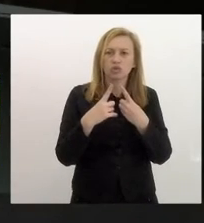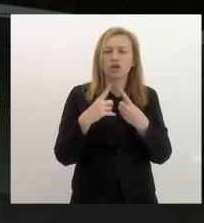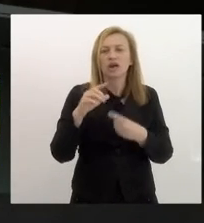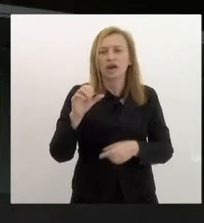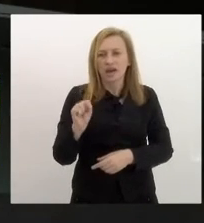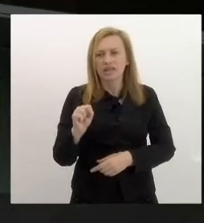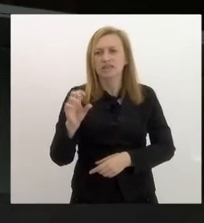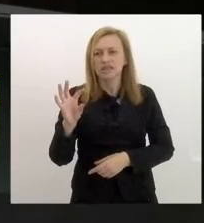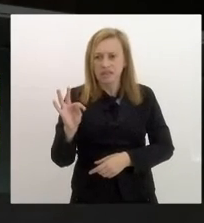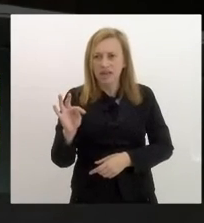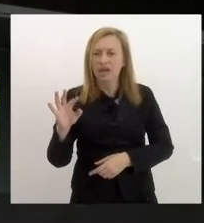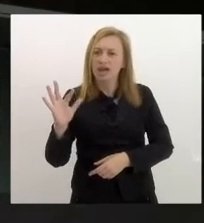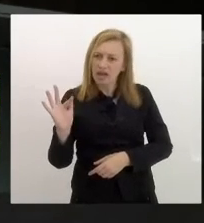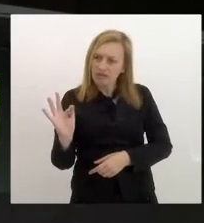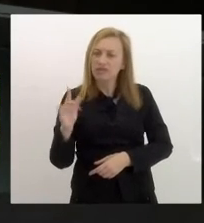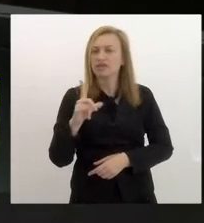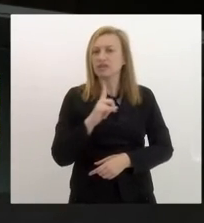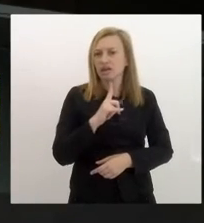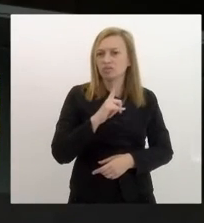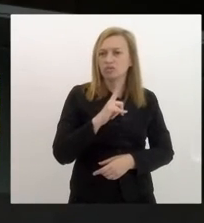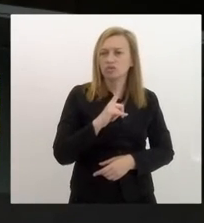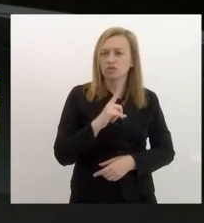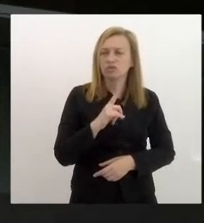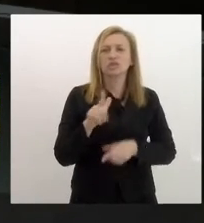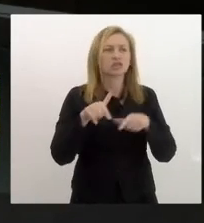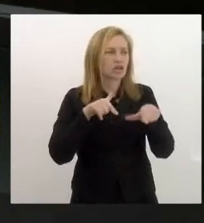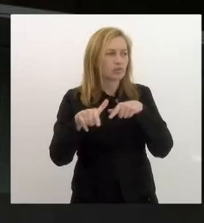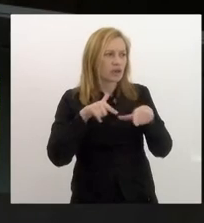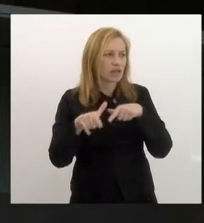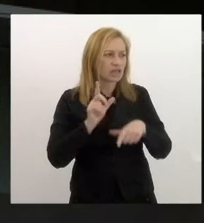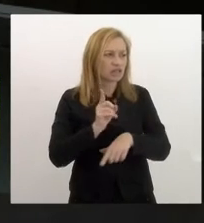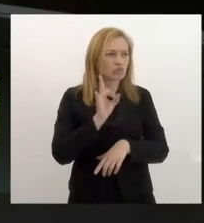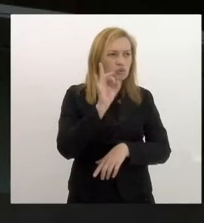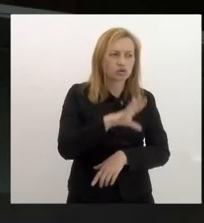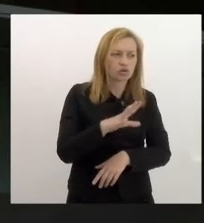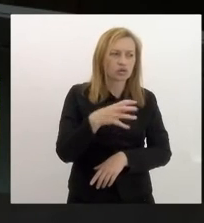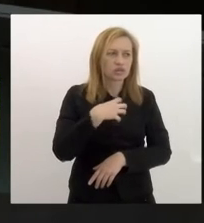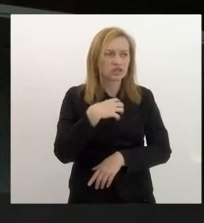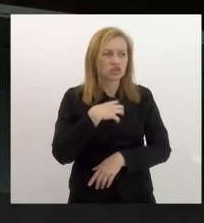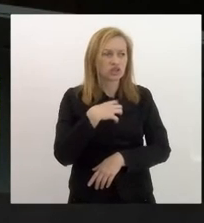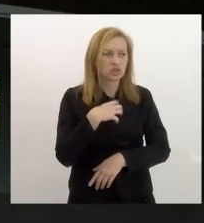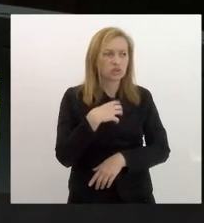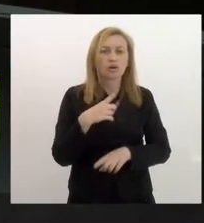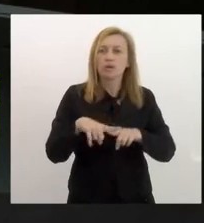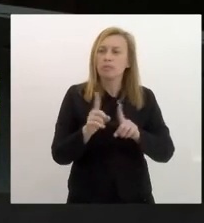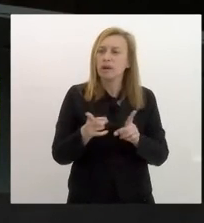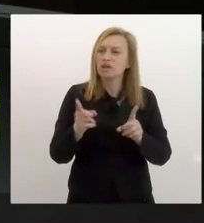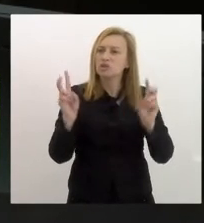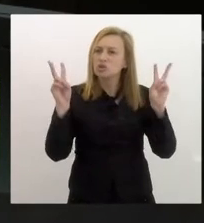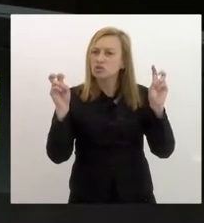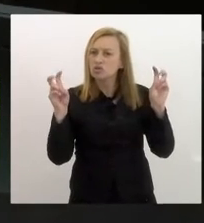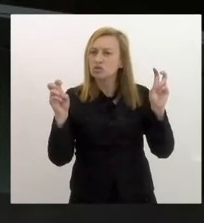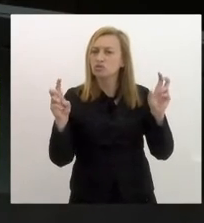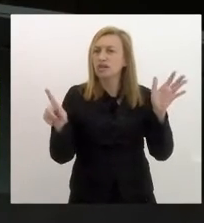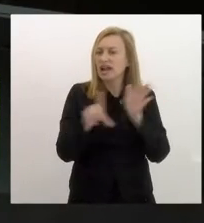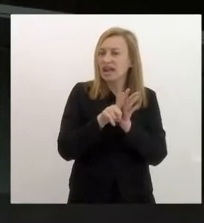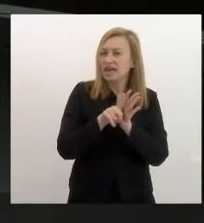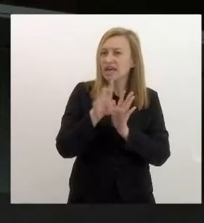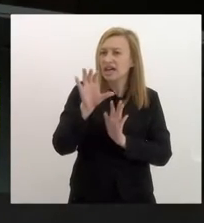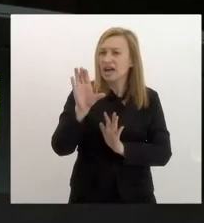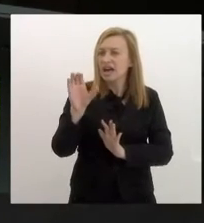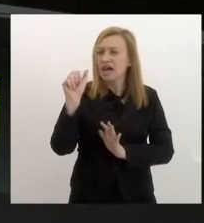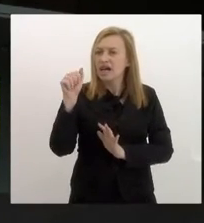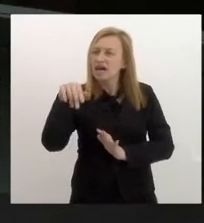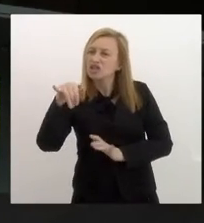STF nós temos trabalhado e não é só nesse sentido né na questão da Lei kandir também